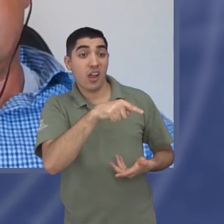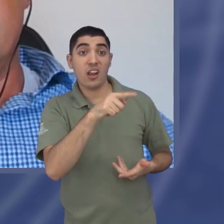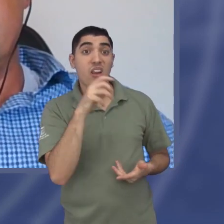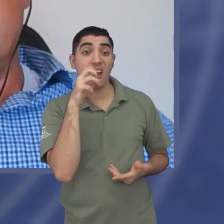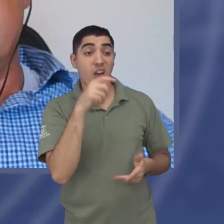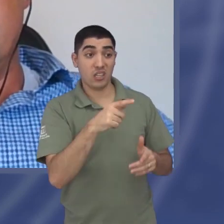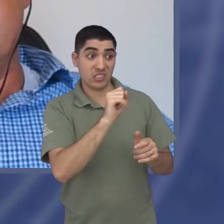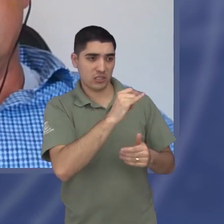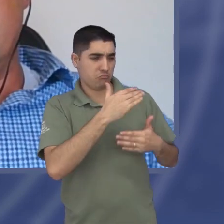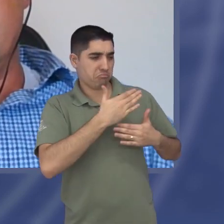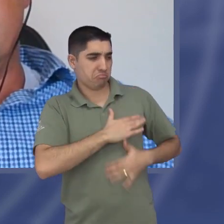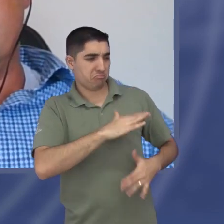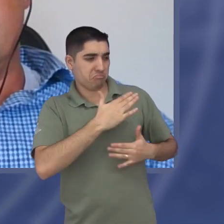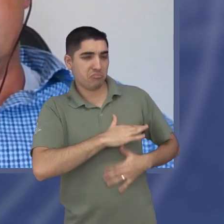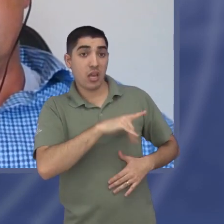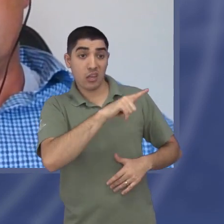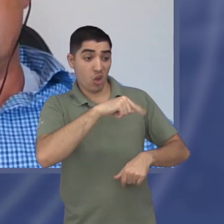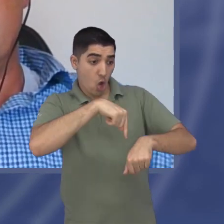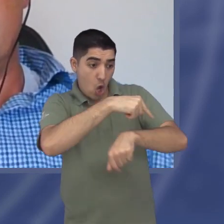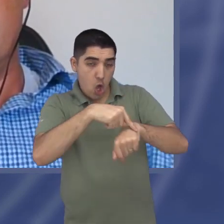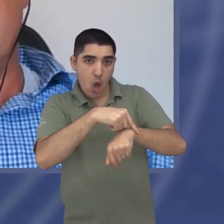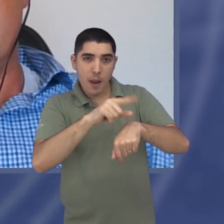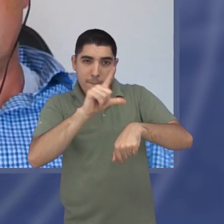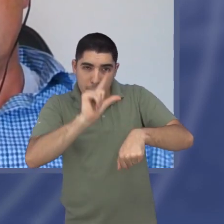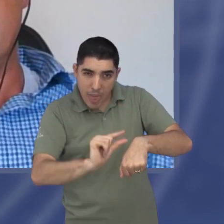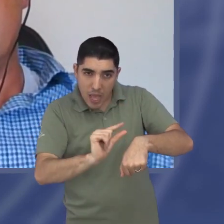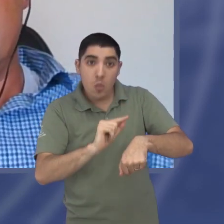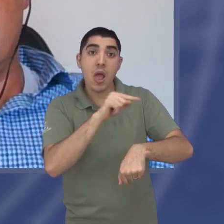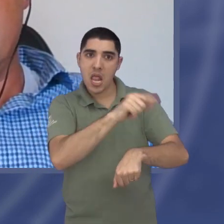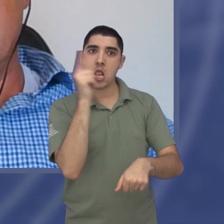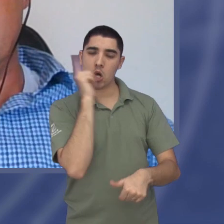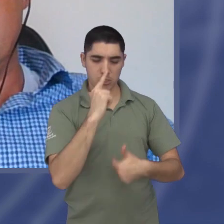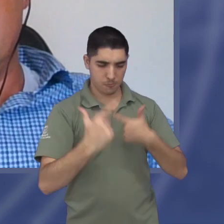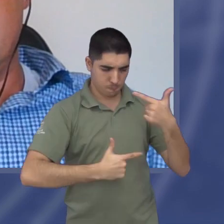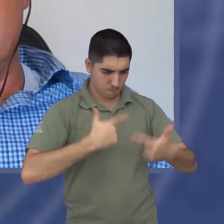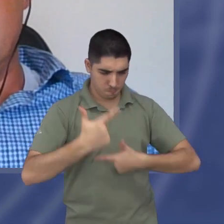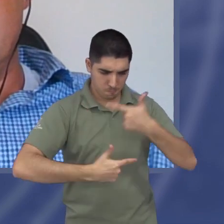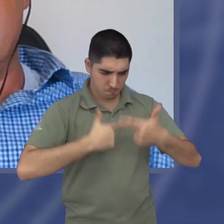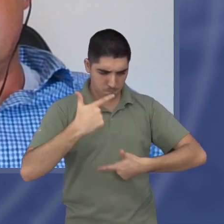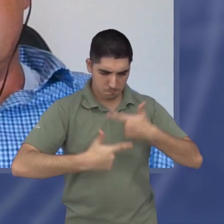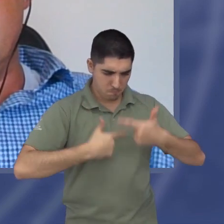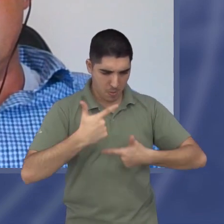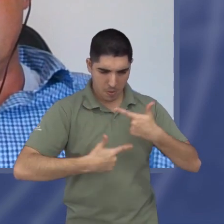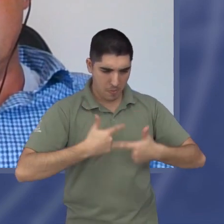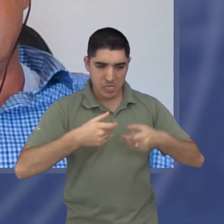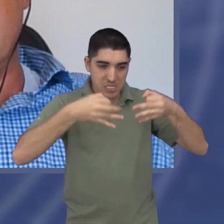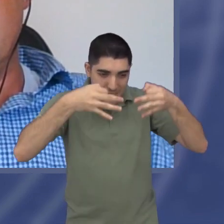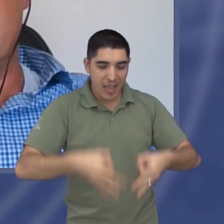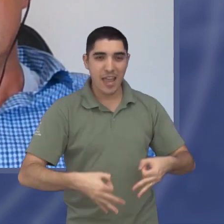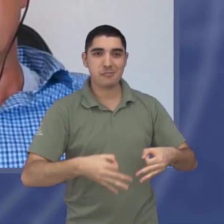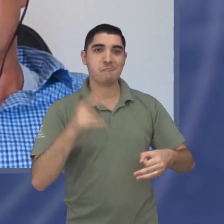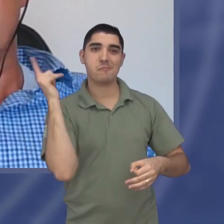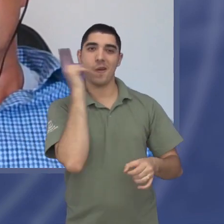de acordo com a organização dele, ele vai conseguir entregar direitinho, talvez com mais qualidade.